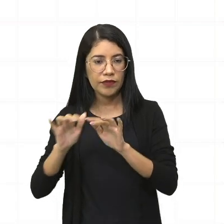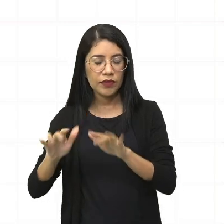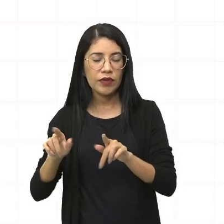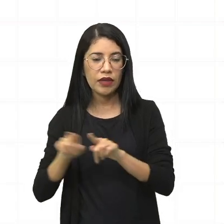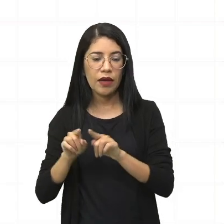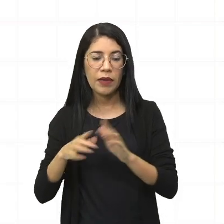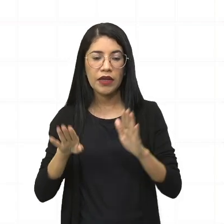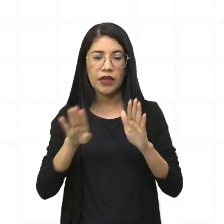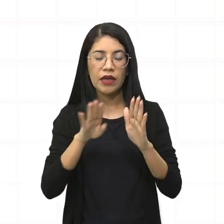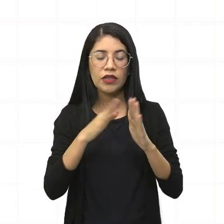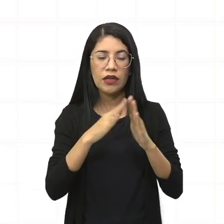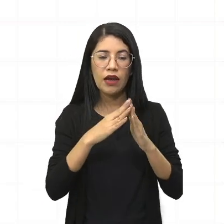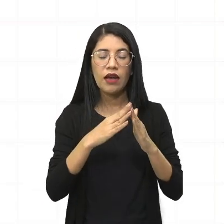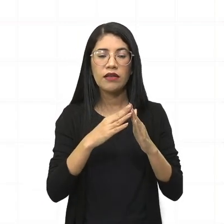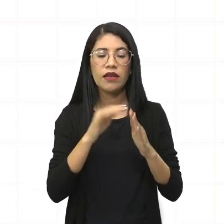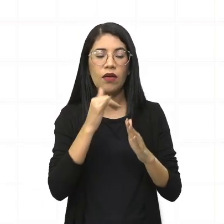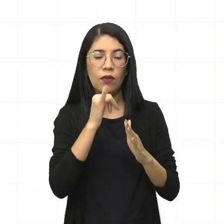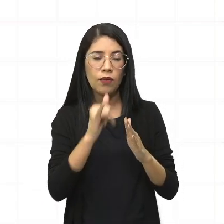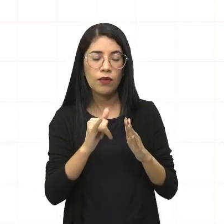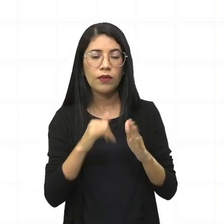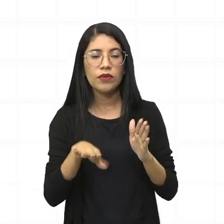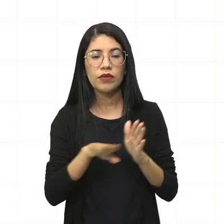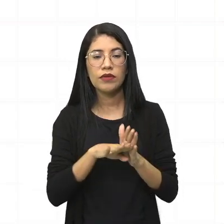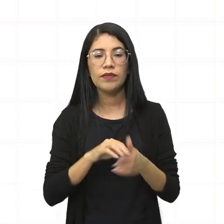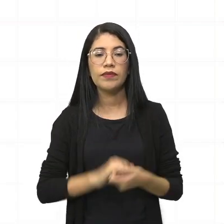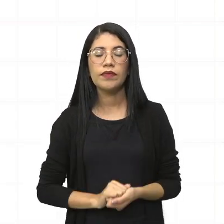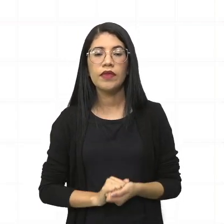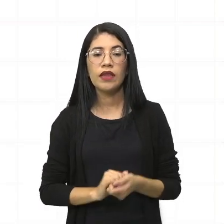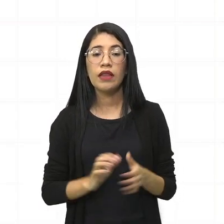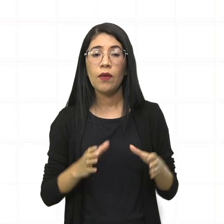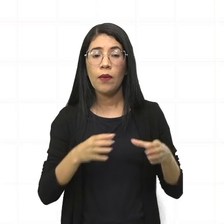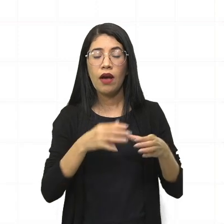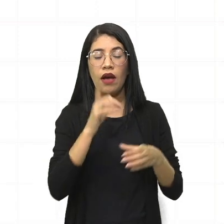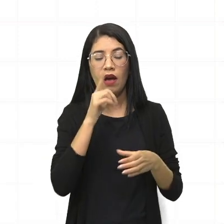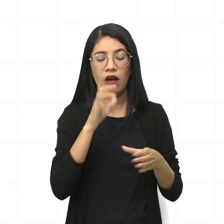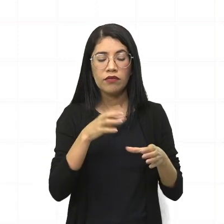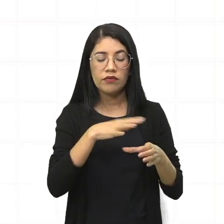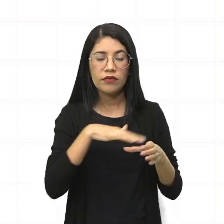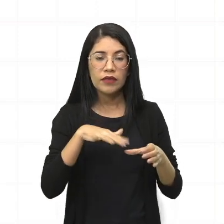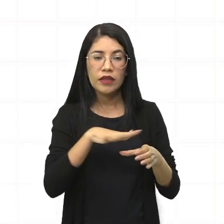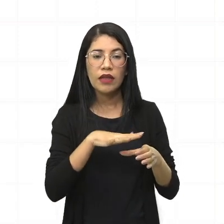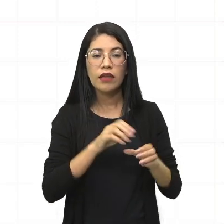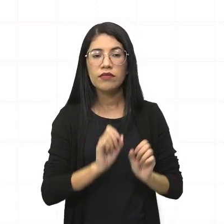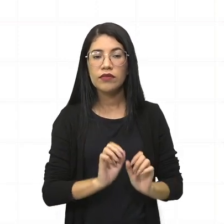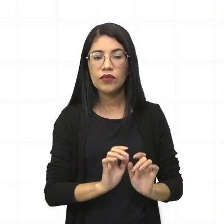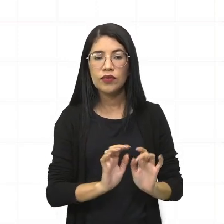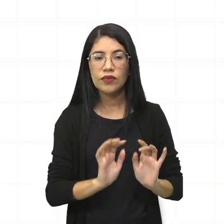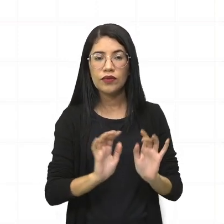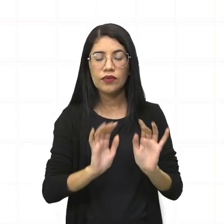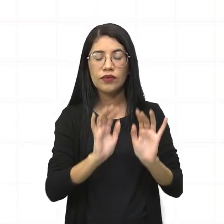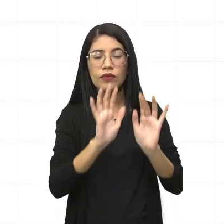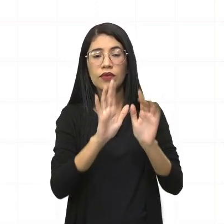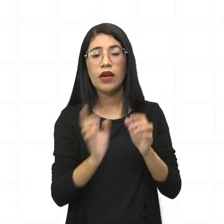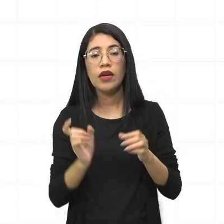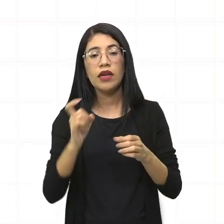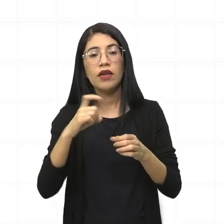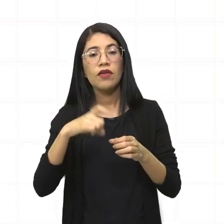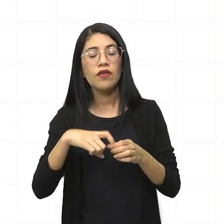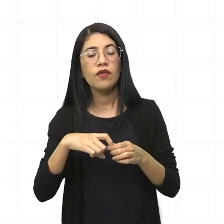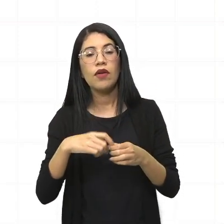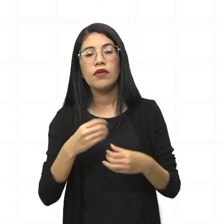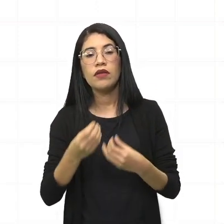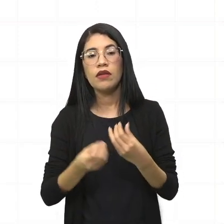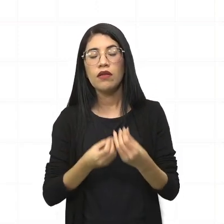aí, né, parte dessa água, desse vapor de água, ele vai retornar